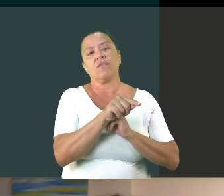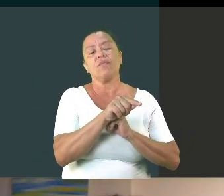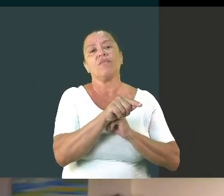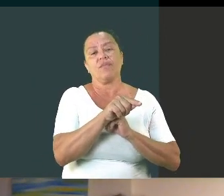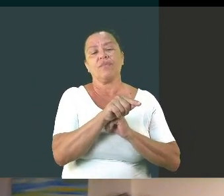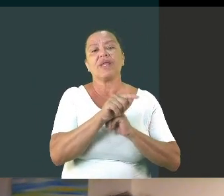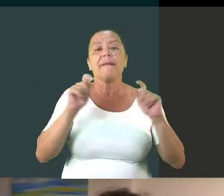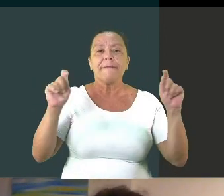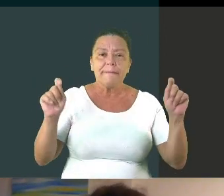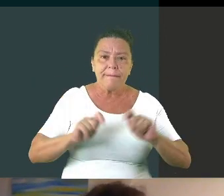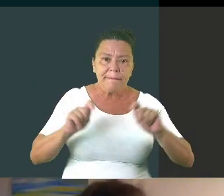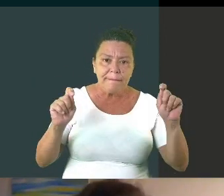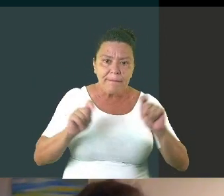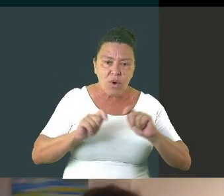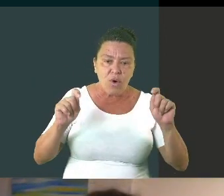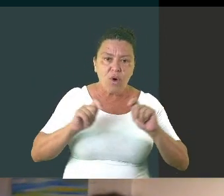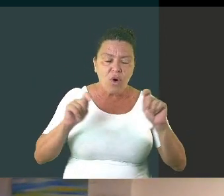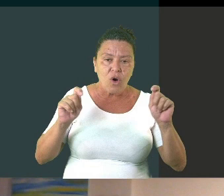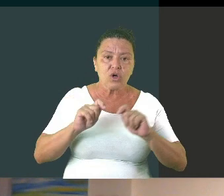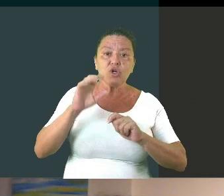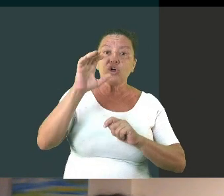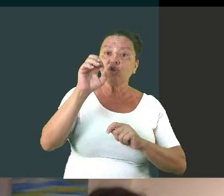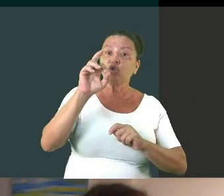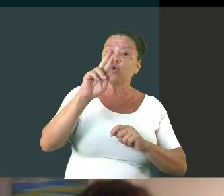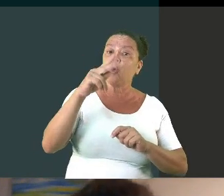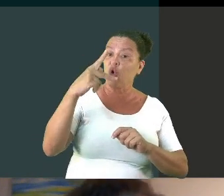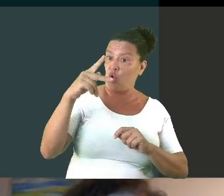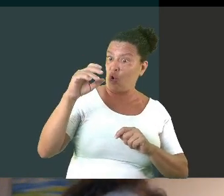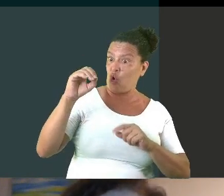da possibilidade dos corpos orgânicos